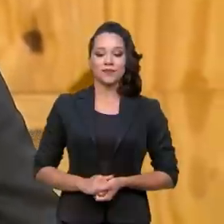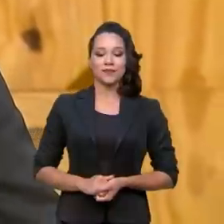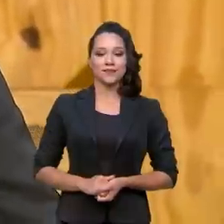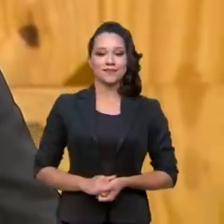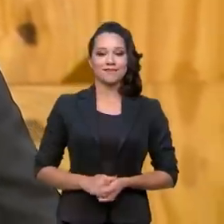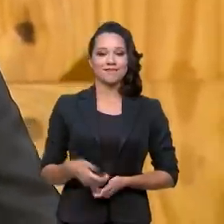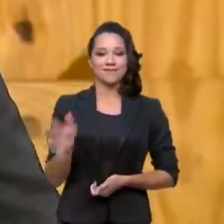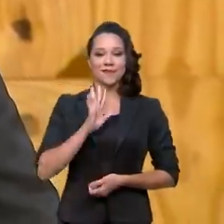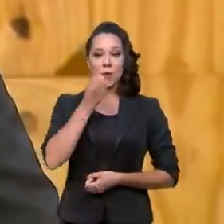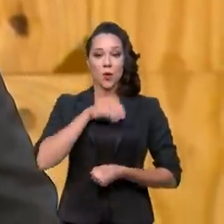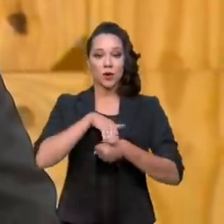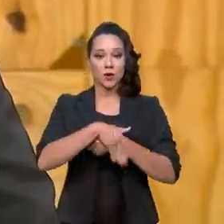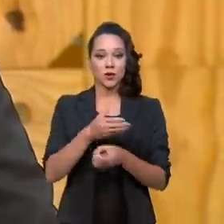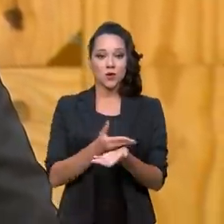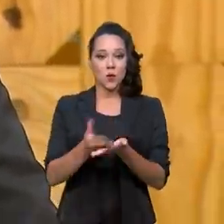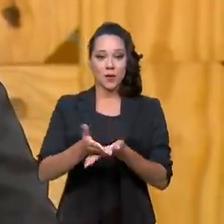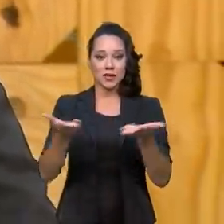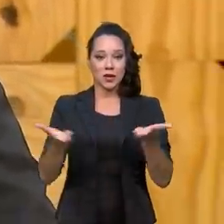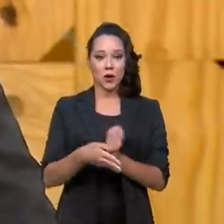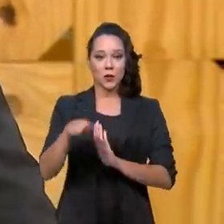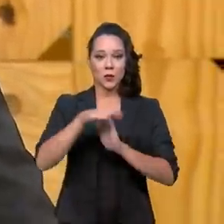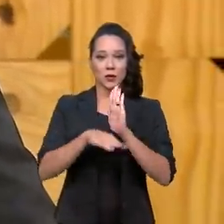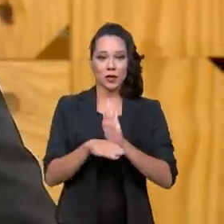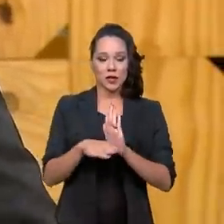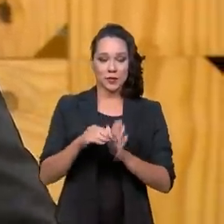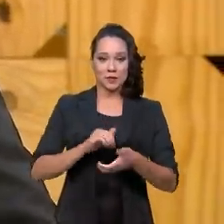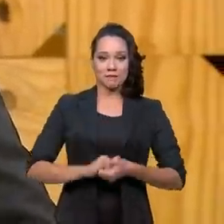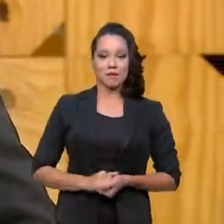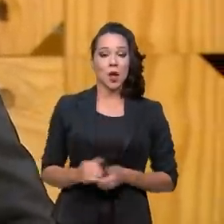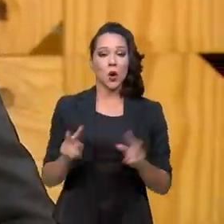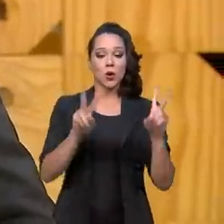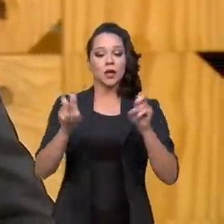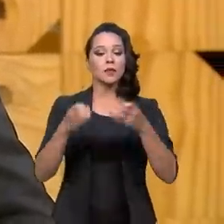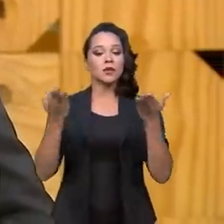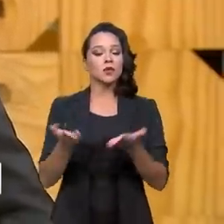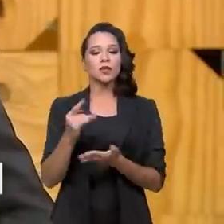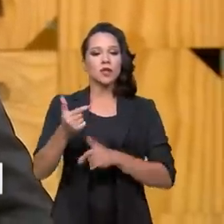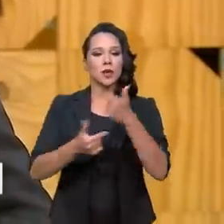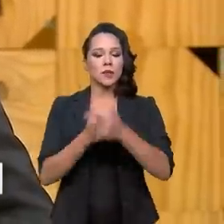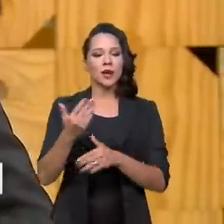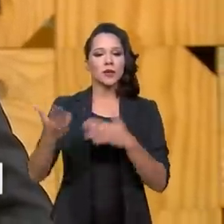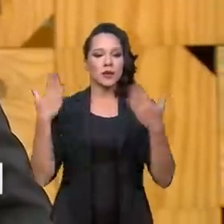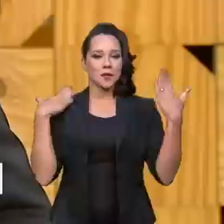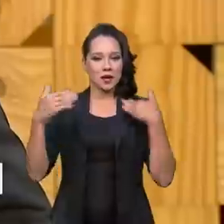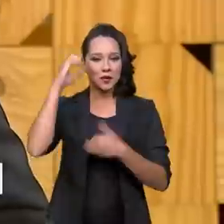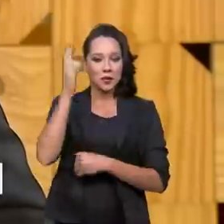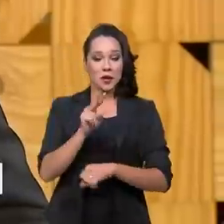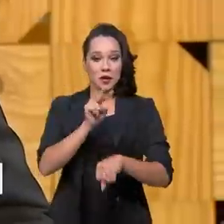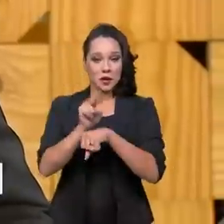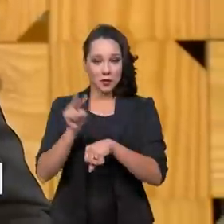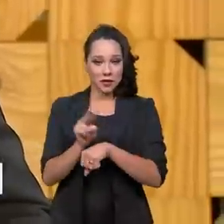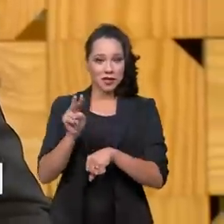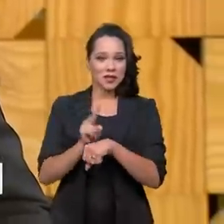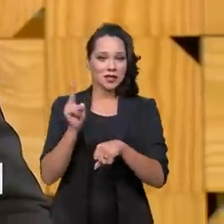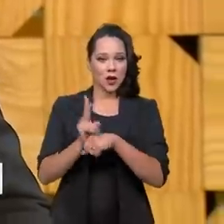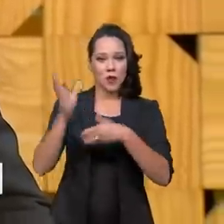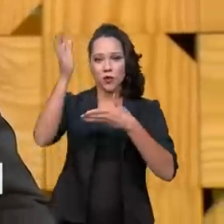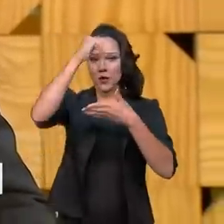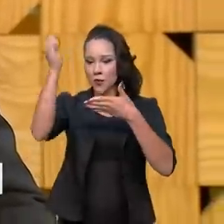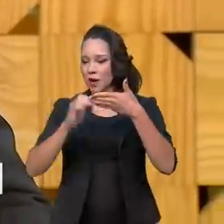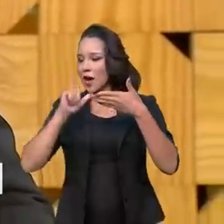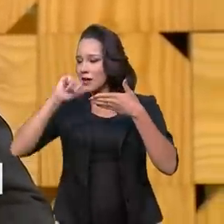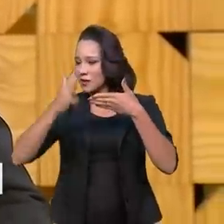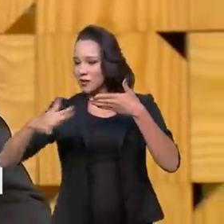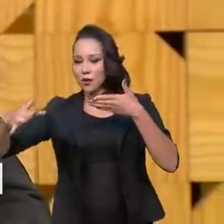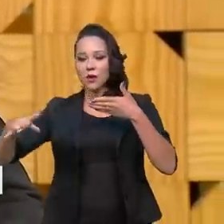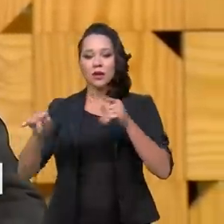Olá, boa noite. Começa agora mais um Brasil em Pauta. O tema de hoje é a atuação da Marinha Brasileira na proteção da nossa costa litorânea